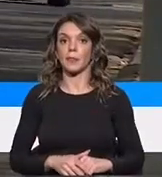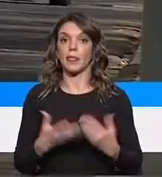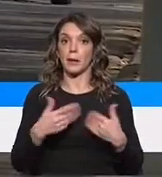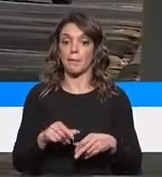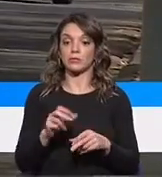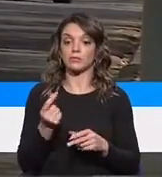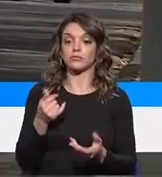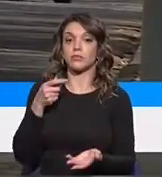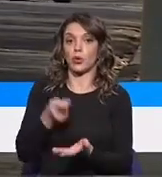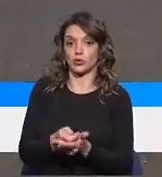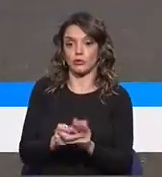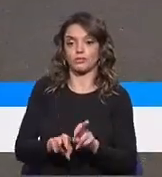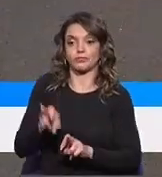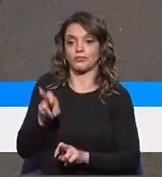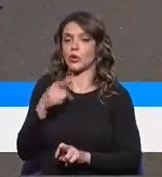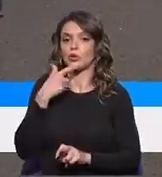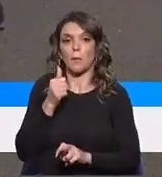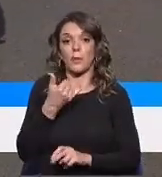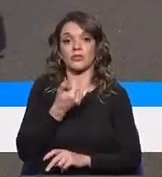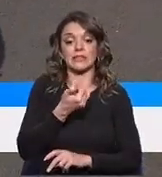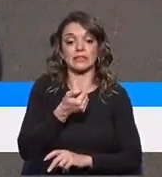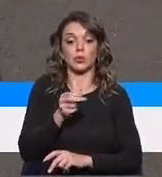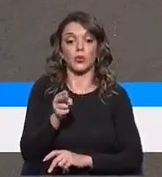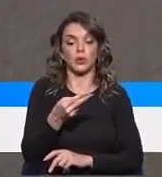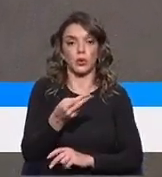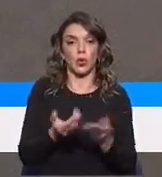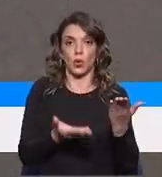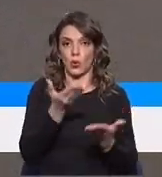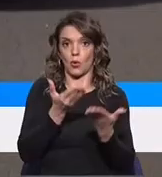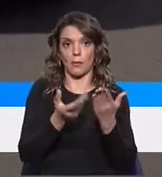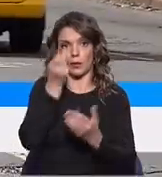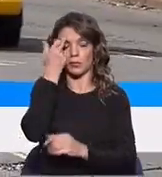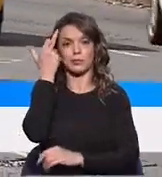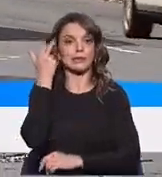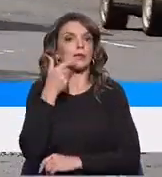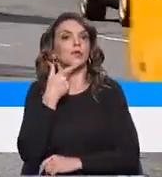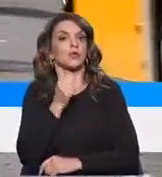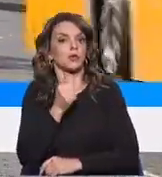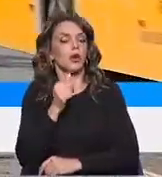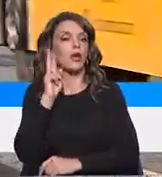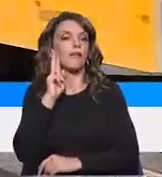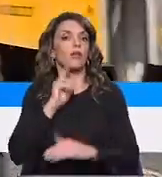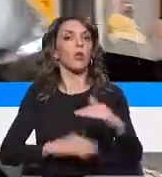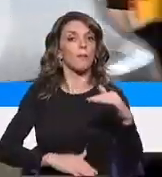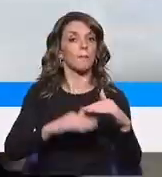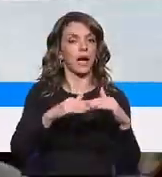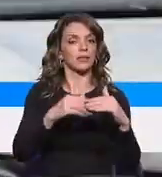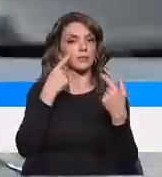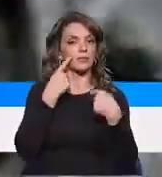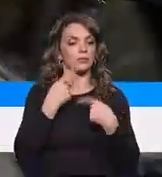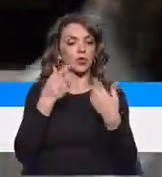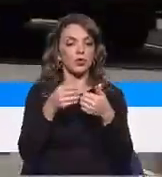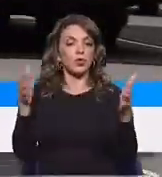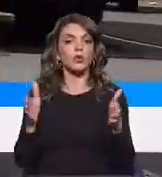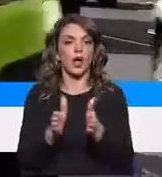imposto não pode ser superior a 25 euros em relação ao ano anterior. O valor máximo só irá refletir-se na